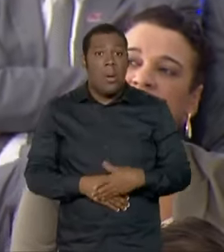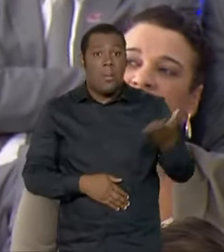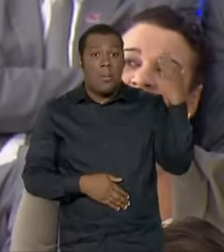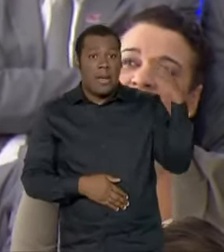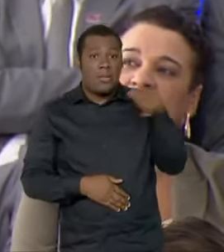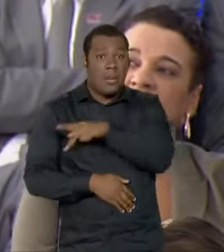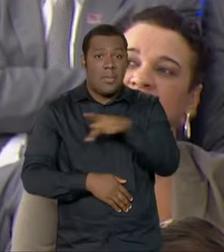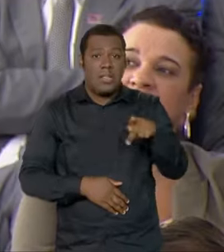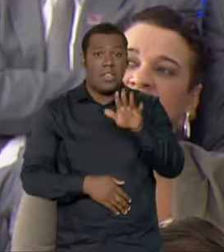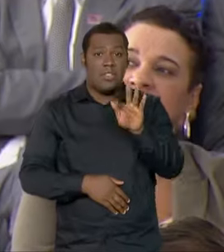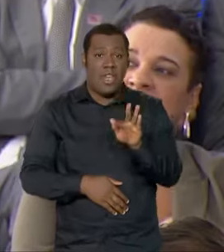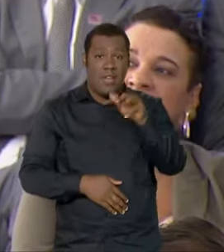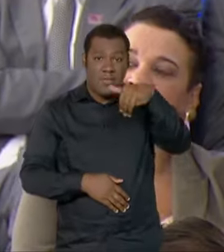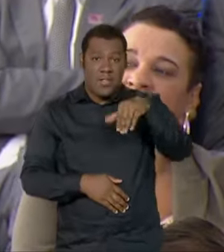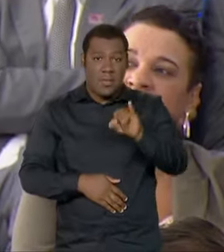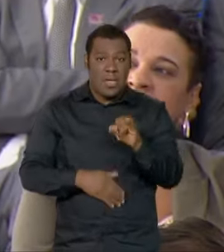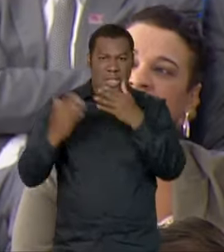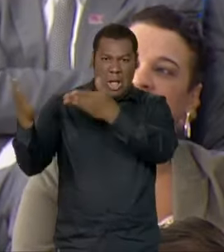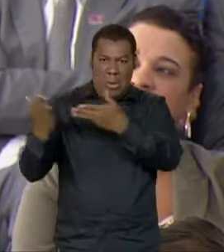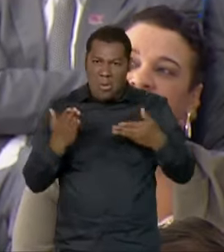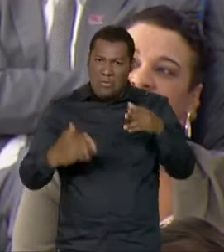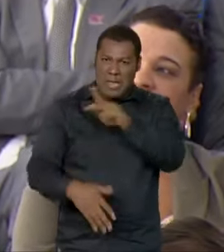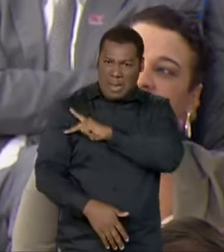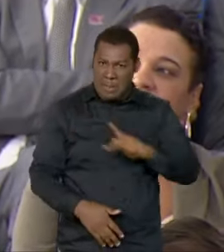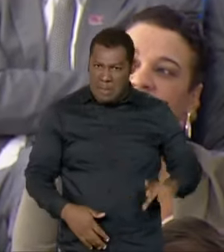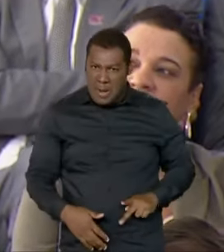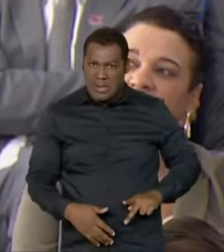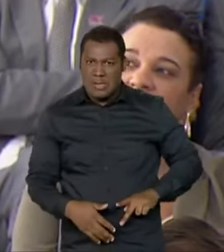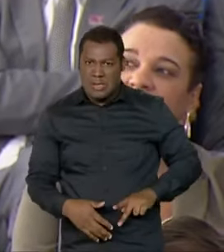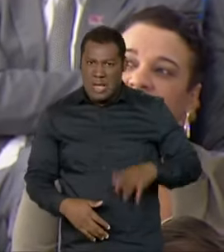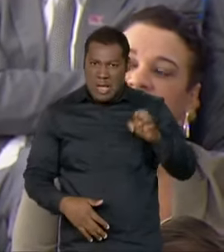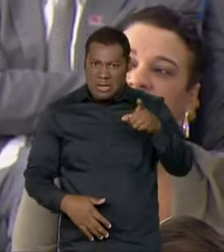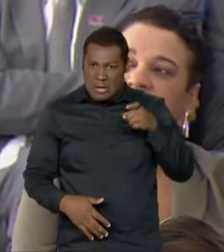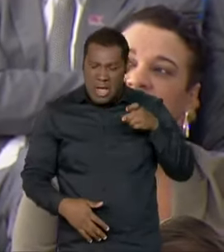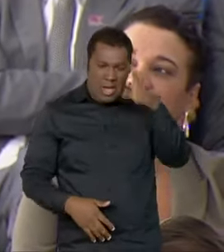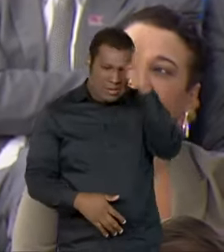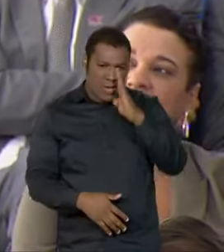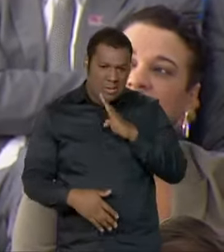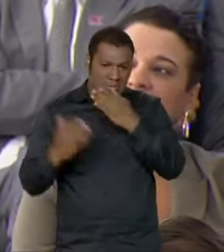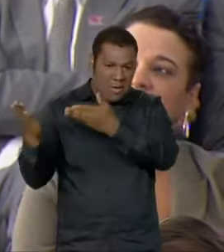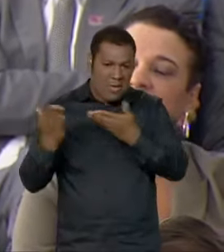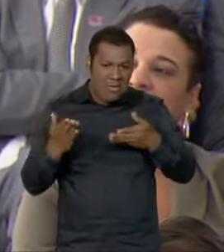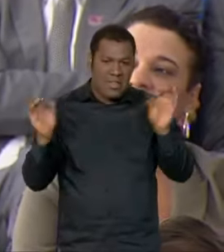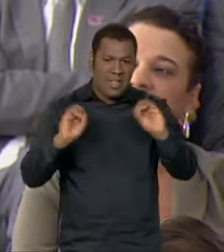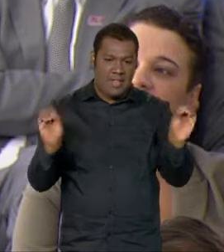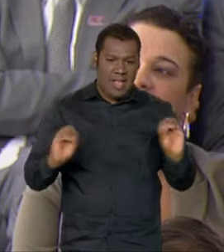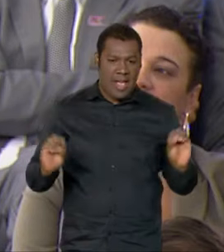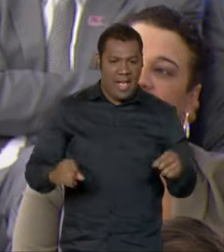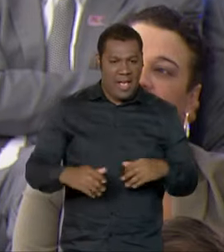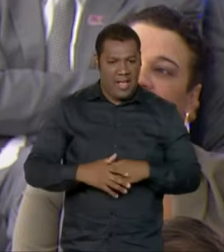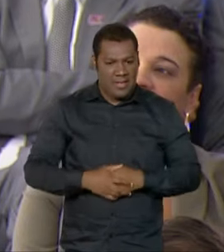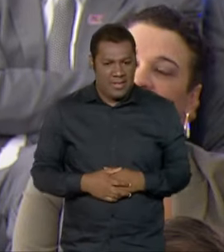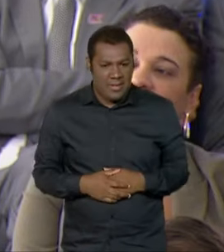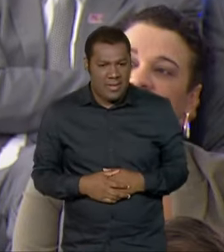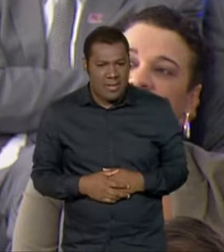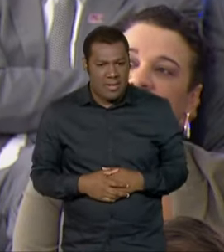Brasil. O Malan, que era um homem respeitado, o Malan, coitado, passava horas em Washington e ninguém recebê-lo.